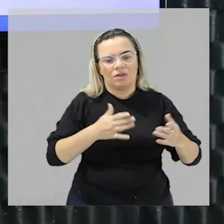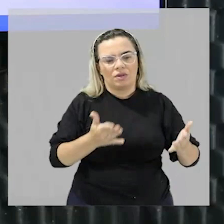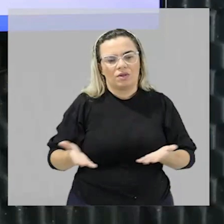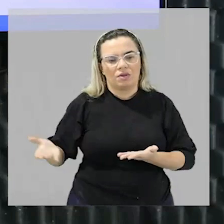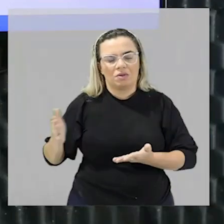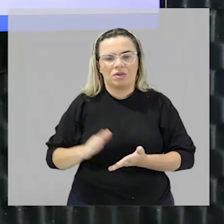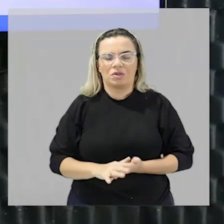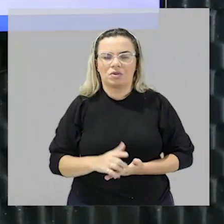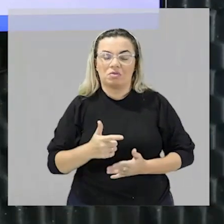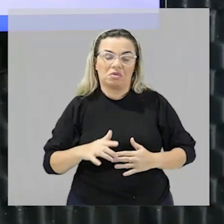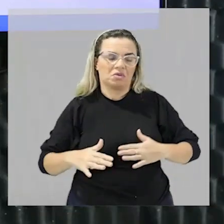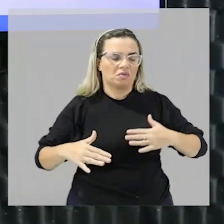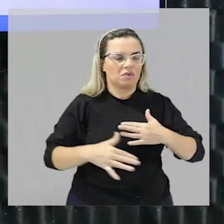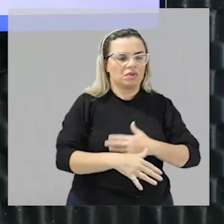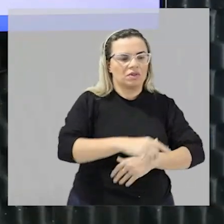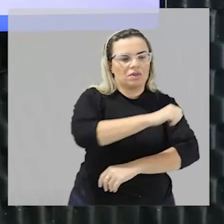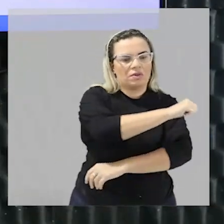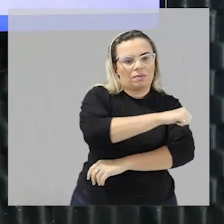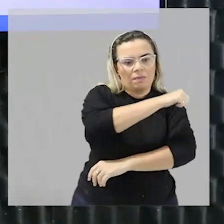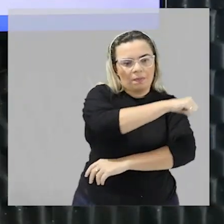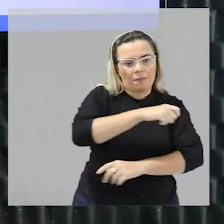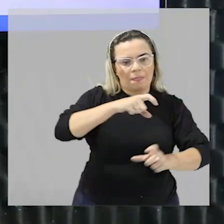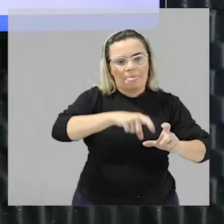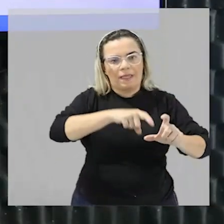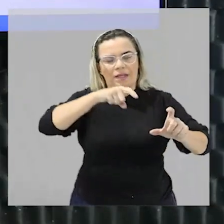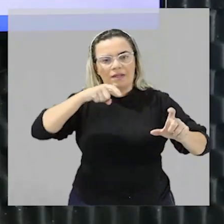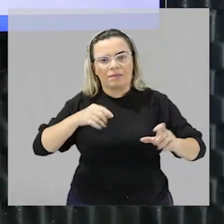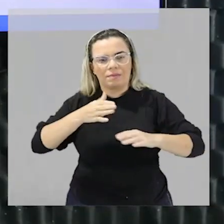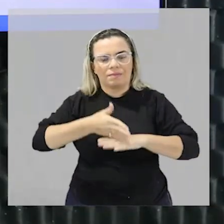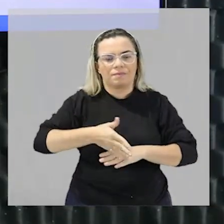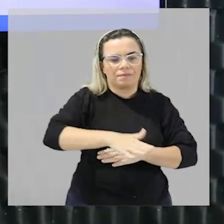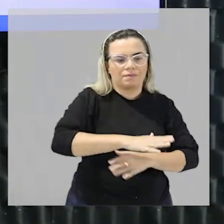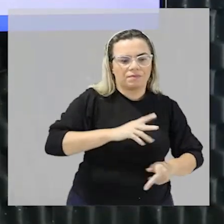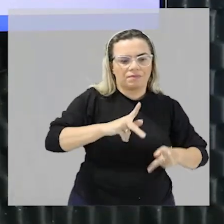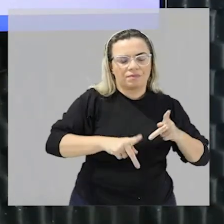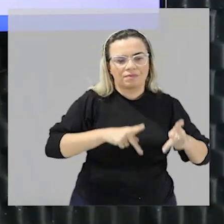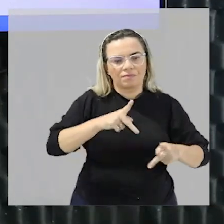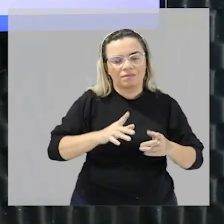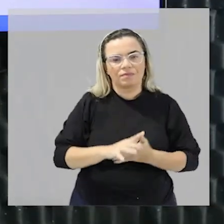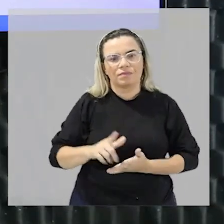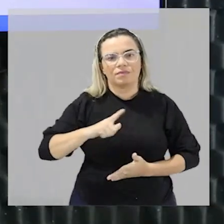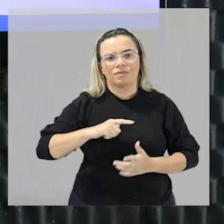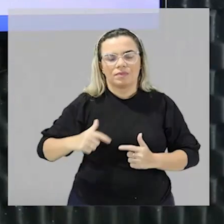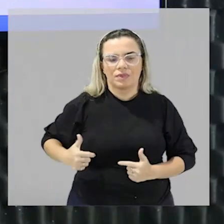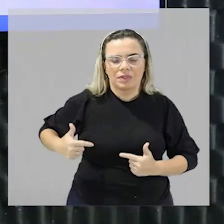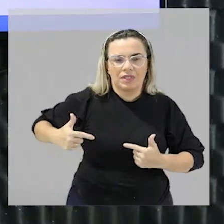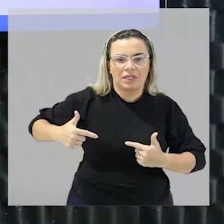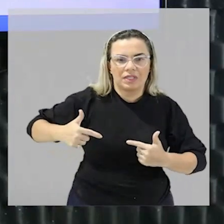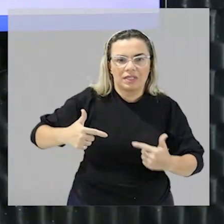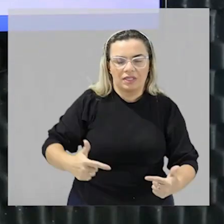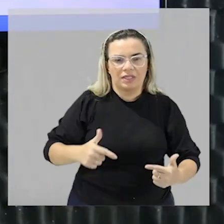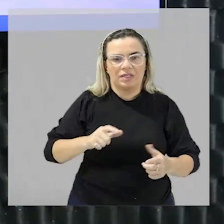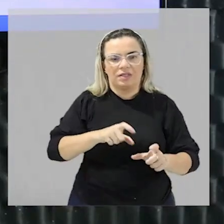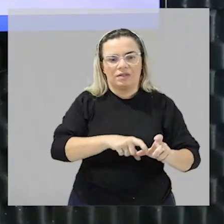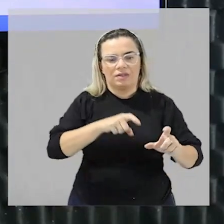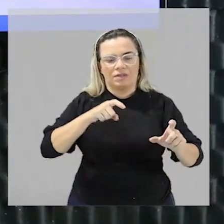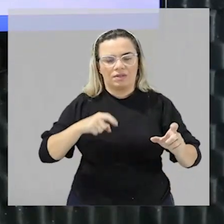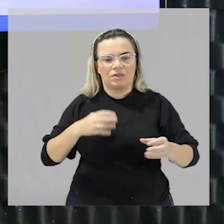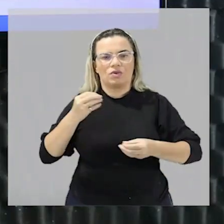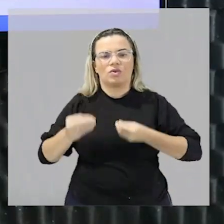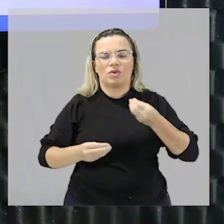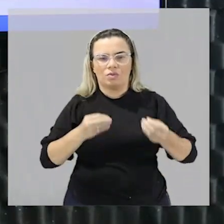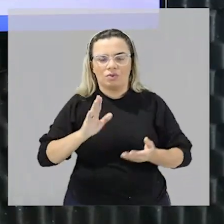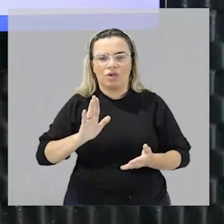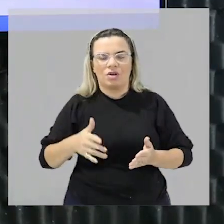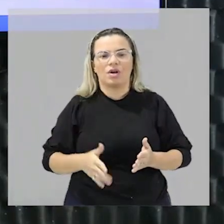Rio de Janeiro. A independência com a participação popular você teve nas guerras de independência, como nós falamos ainda há